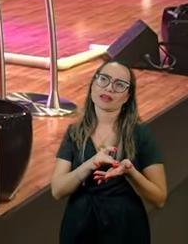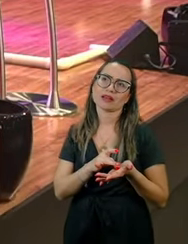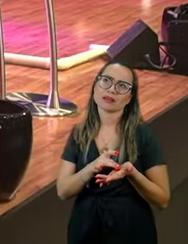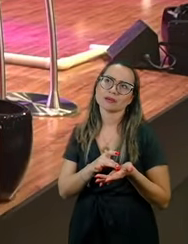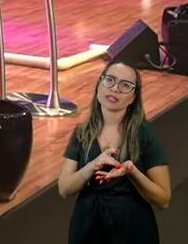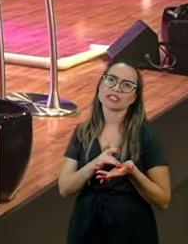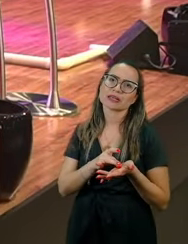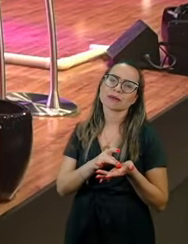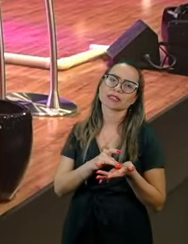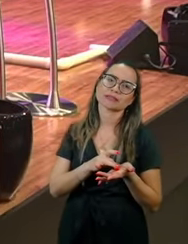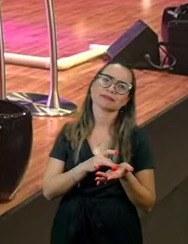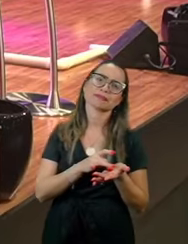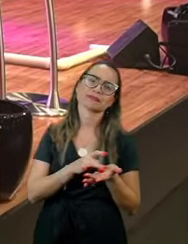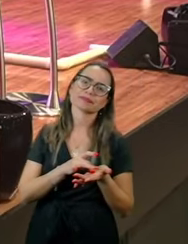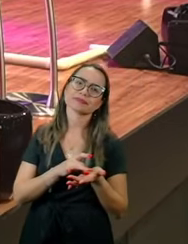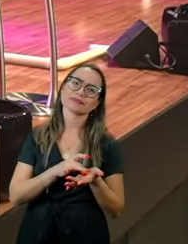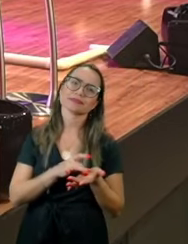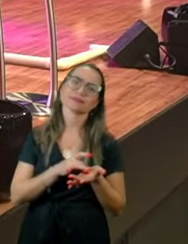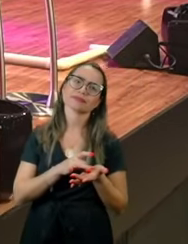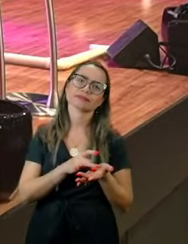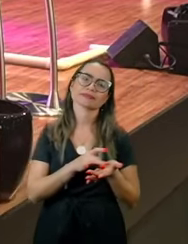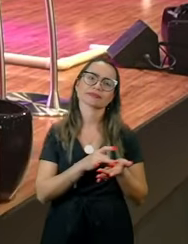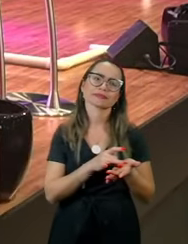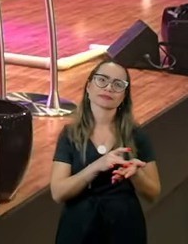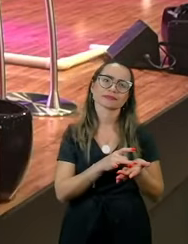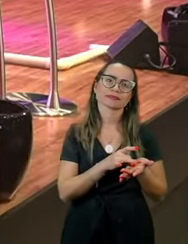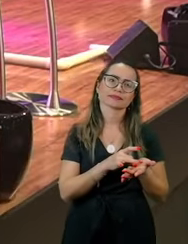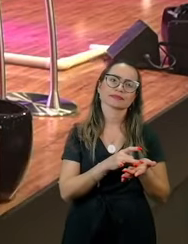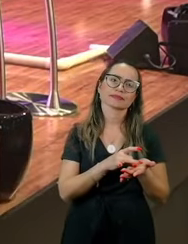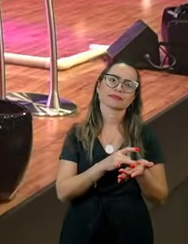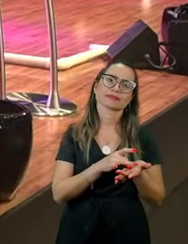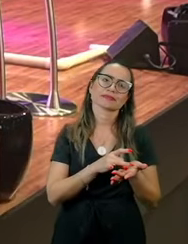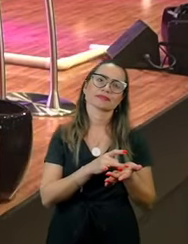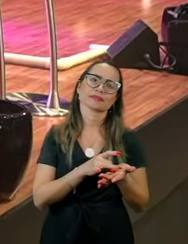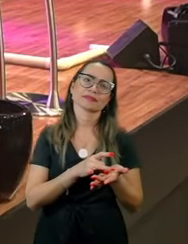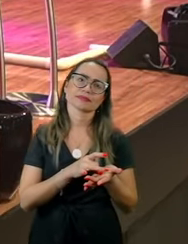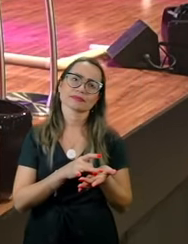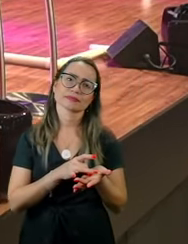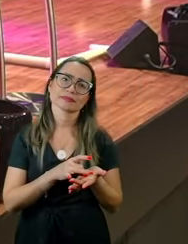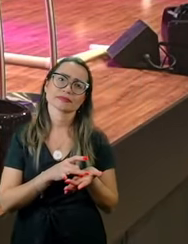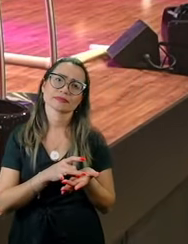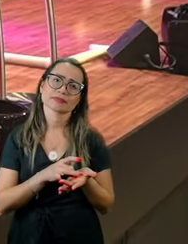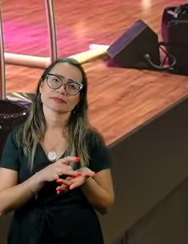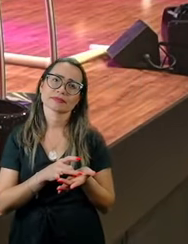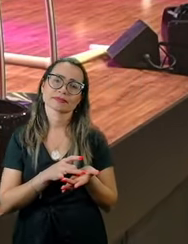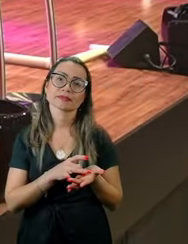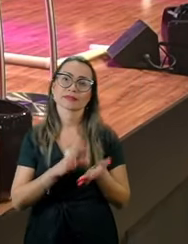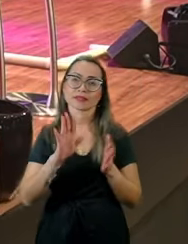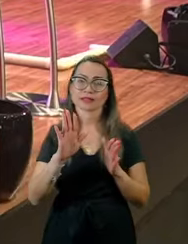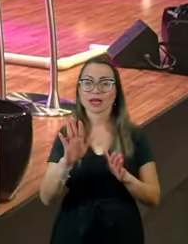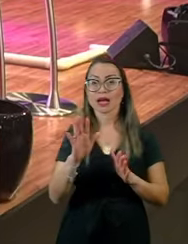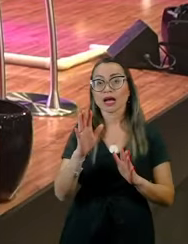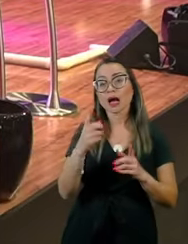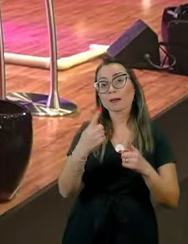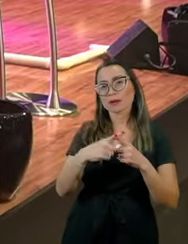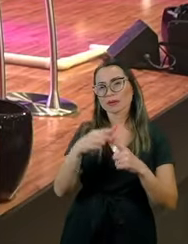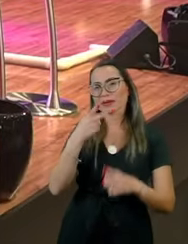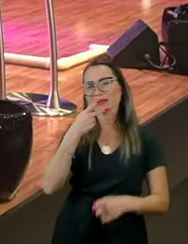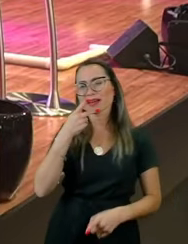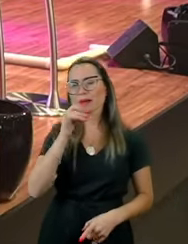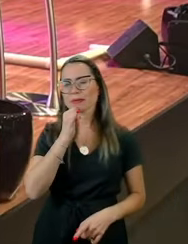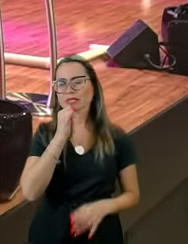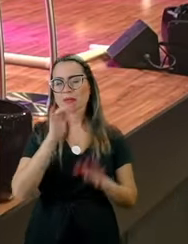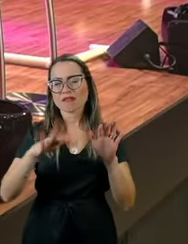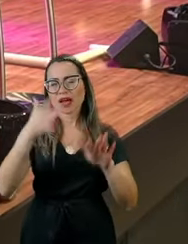tenha dito que mentiu, porque ela está sendo de verdade. Ela não esconde as mazelas, ela não quer mostrar o que ela não é. Ela não é uma máscara, não é uma